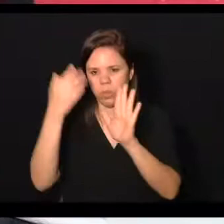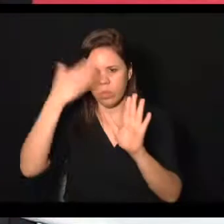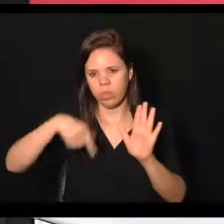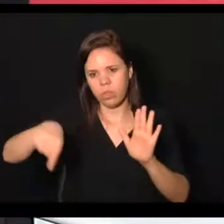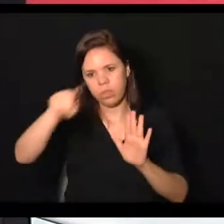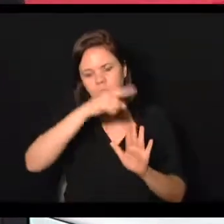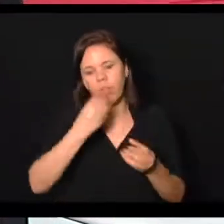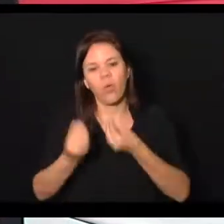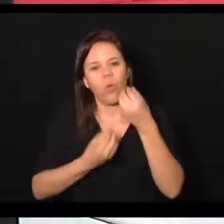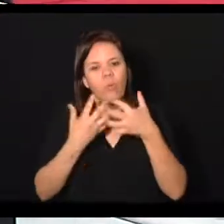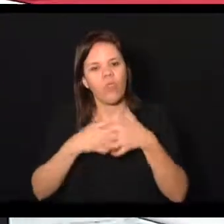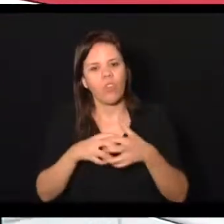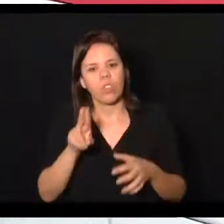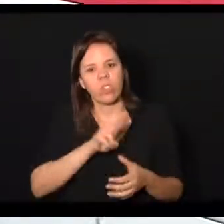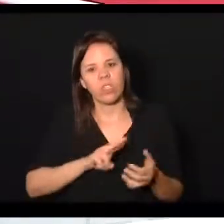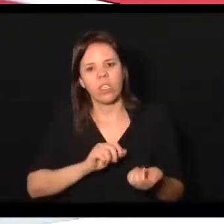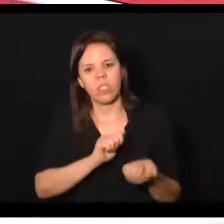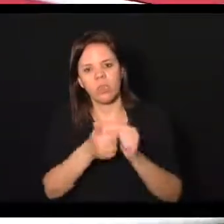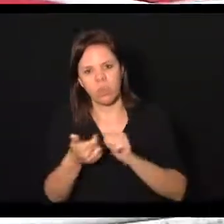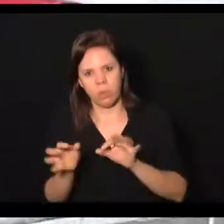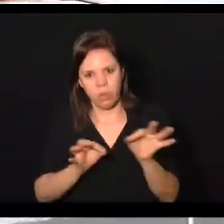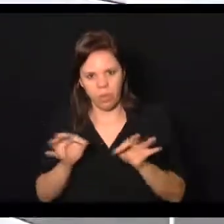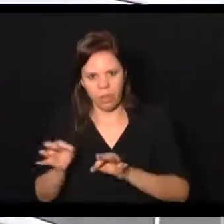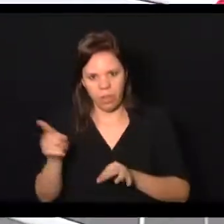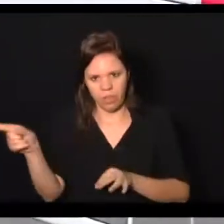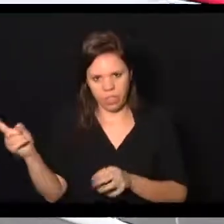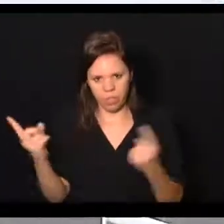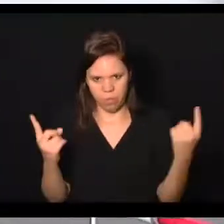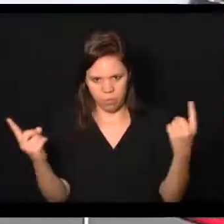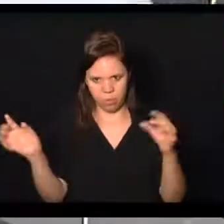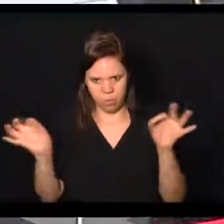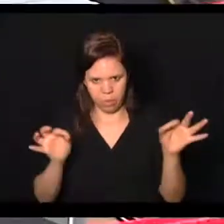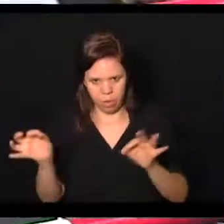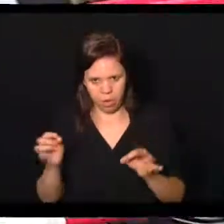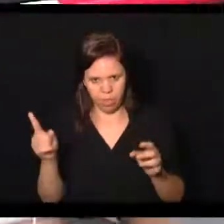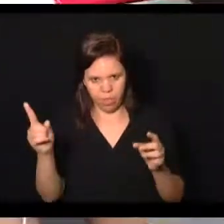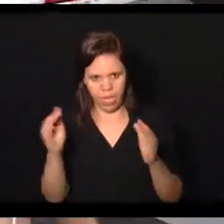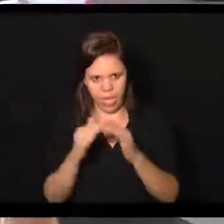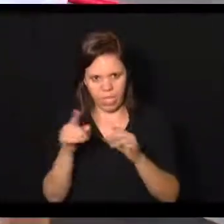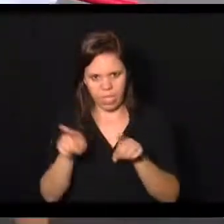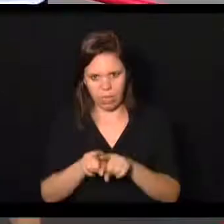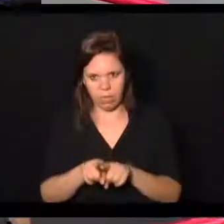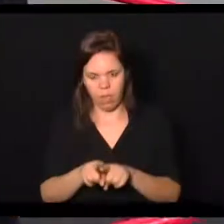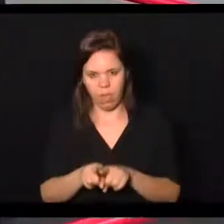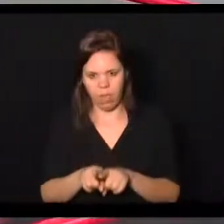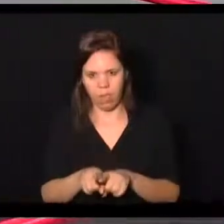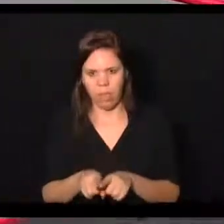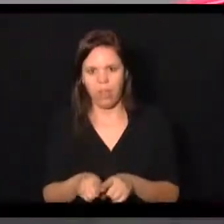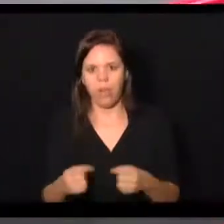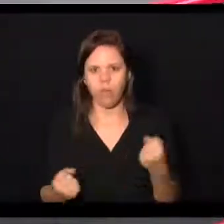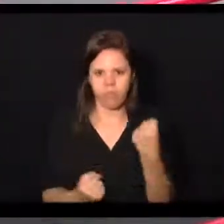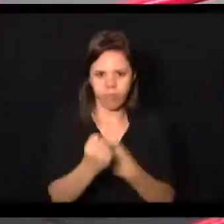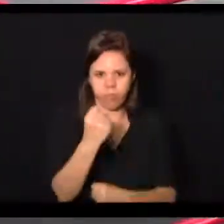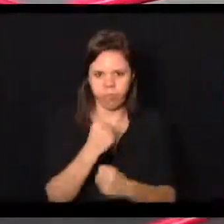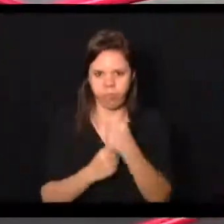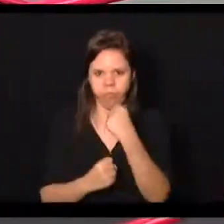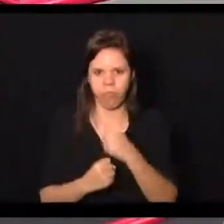como funciona esse esporte. Você está preparado? E você está preparado? E aí de casa também? Então, boxe!